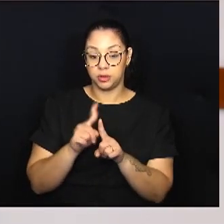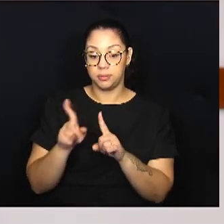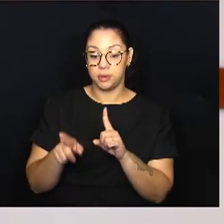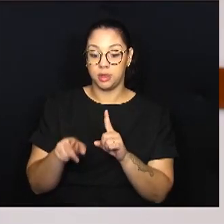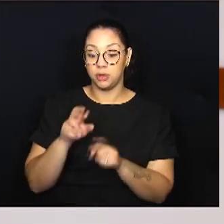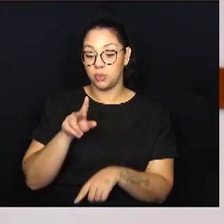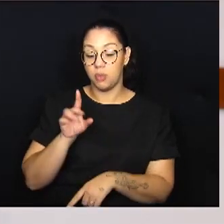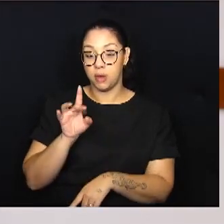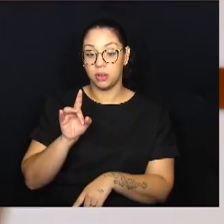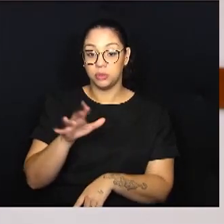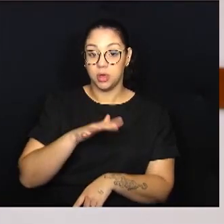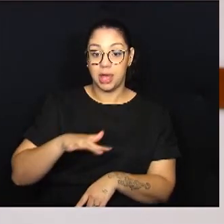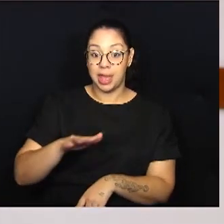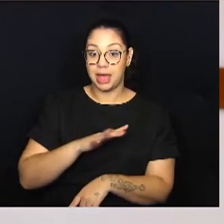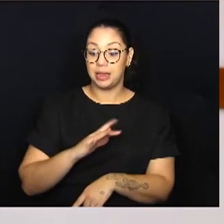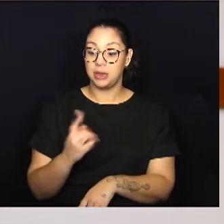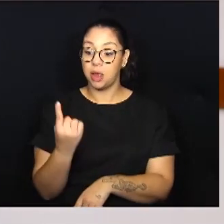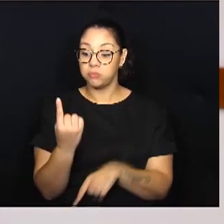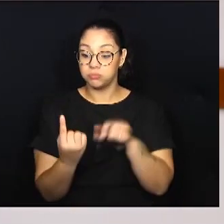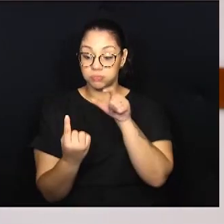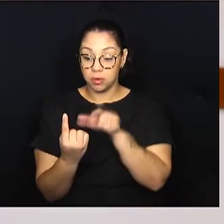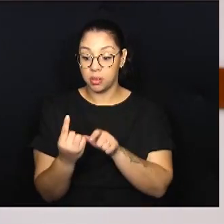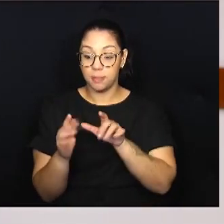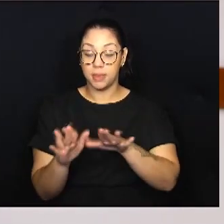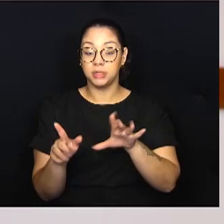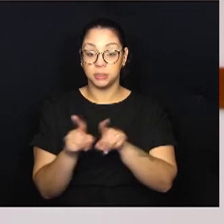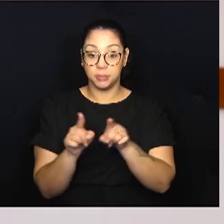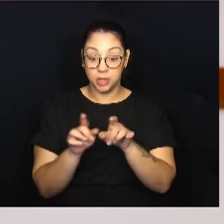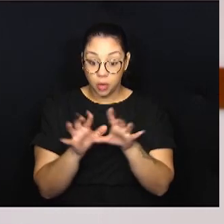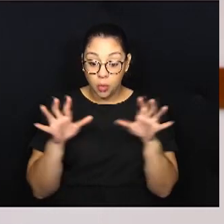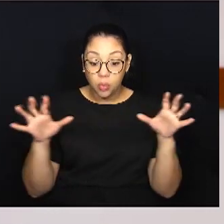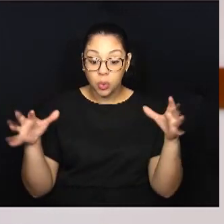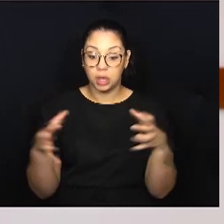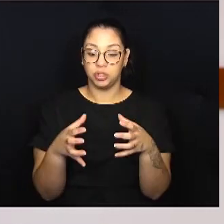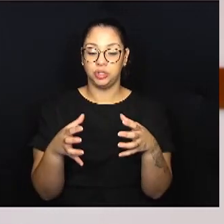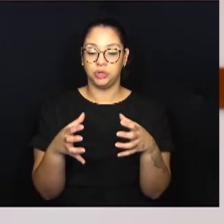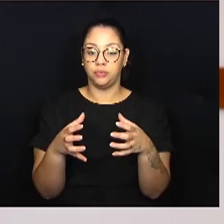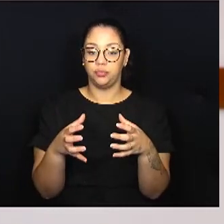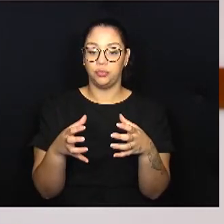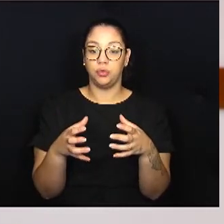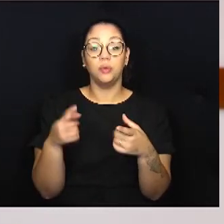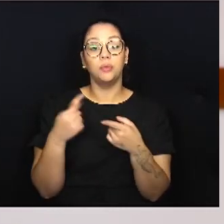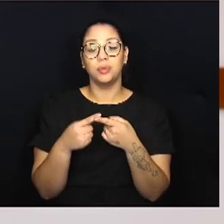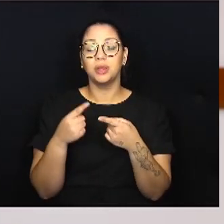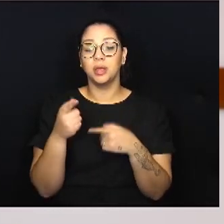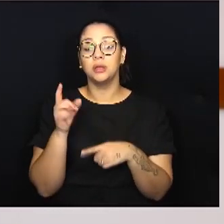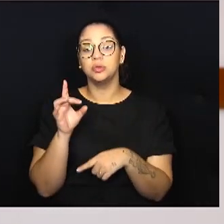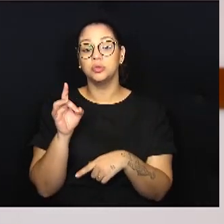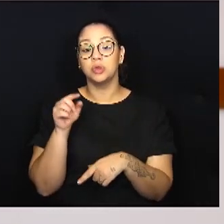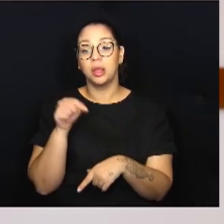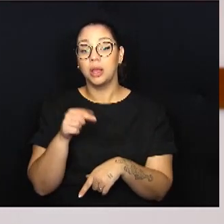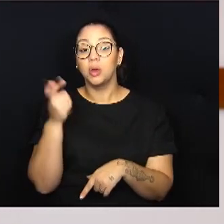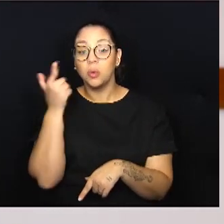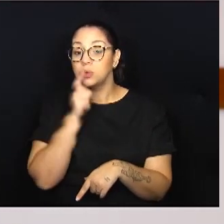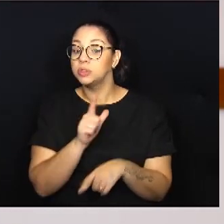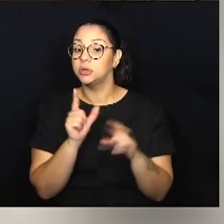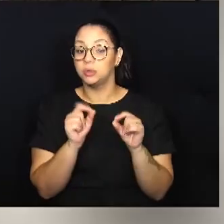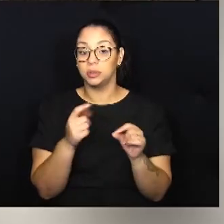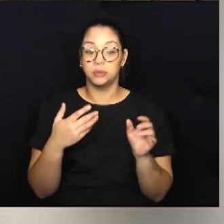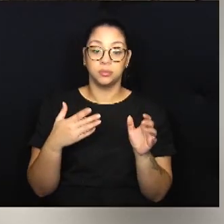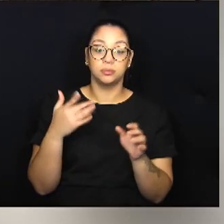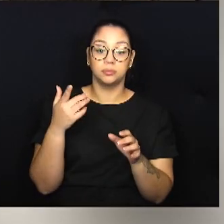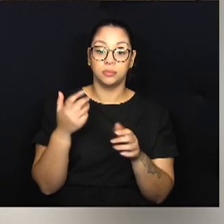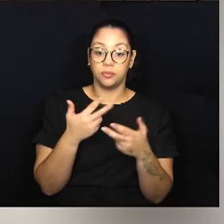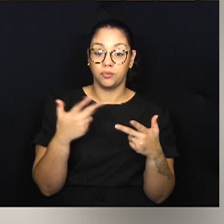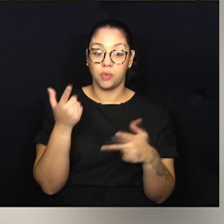âmbito individual, reverbere no âmbito coletivo, porque assim a gente vai conseguir chegar onde a gente precisa.